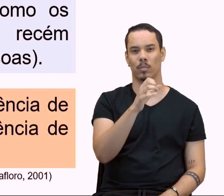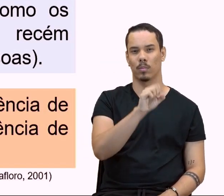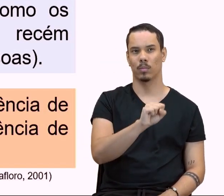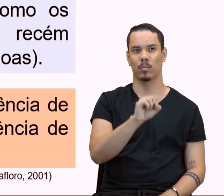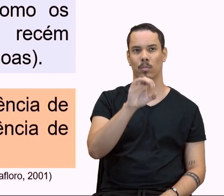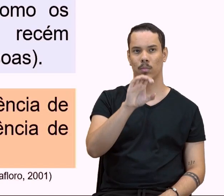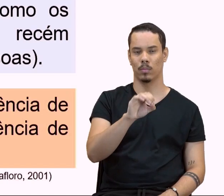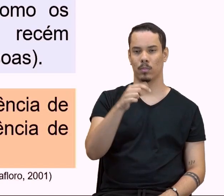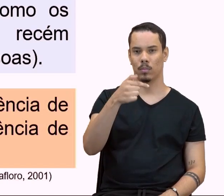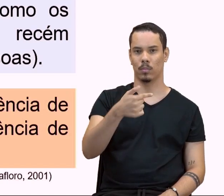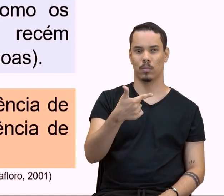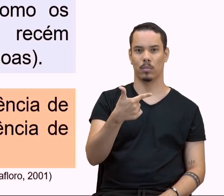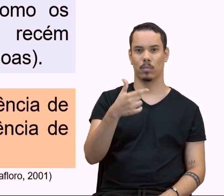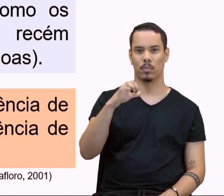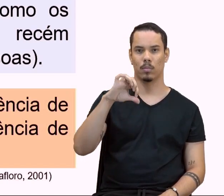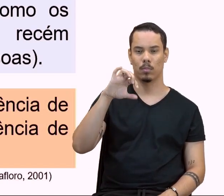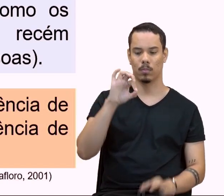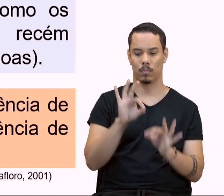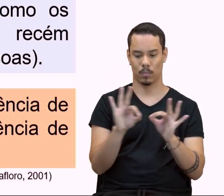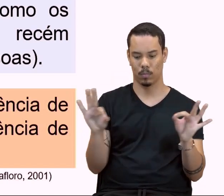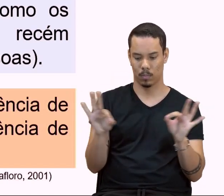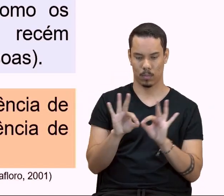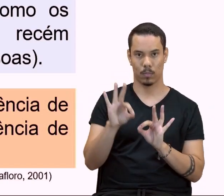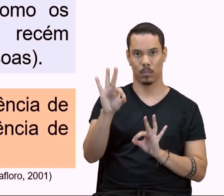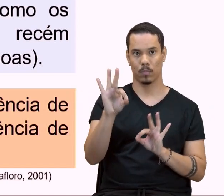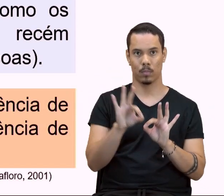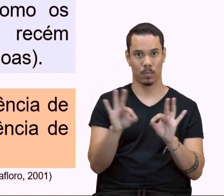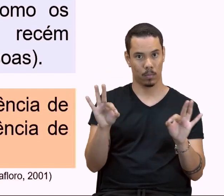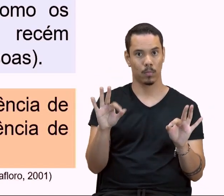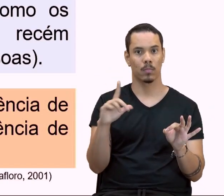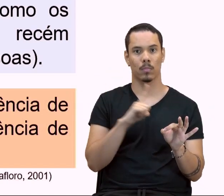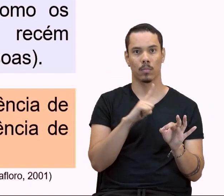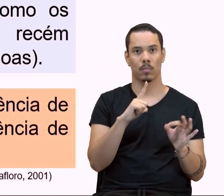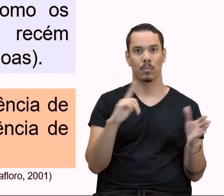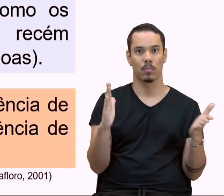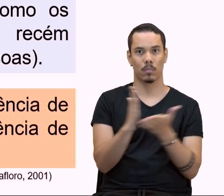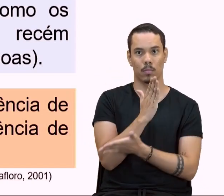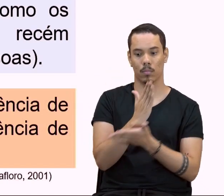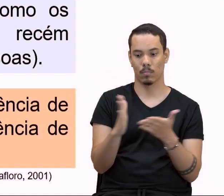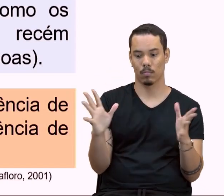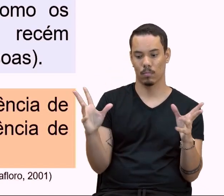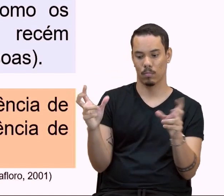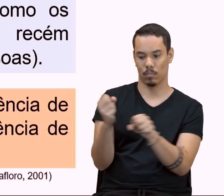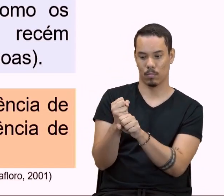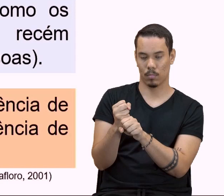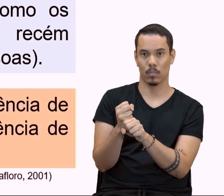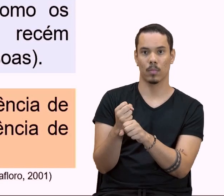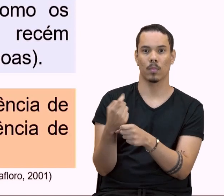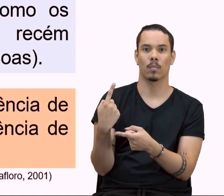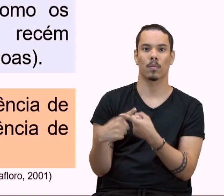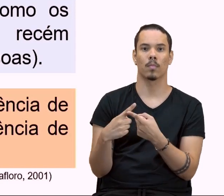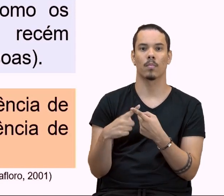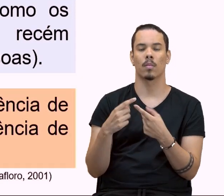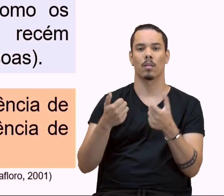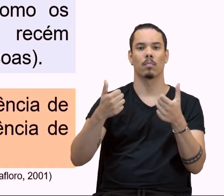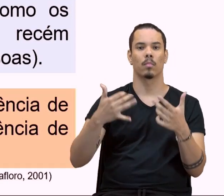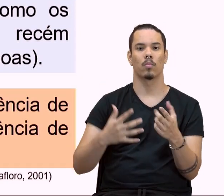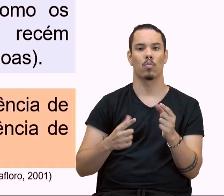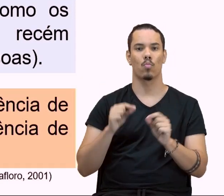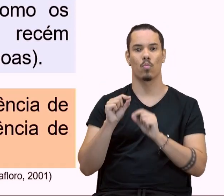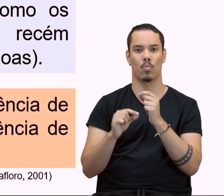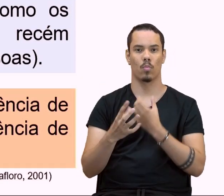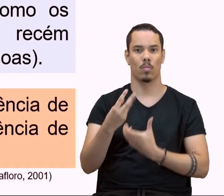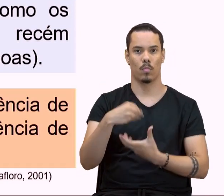4.807.290 hectares. Uma área em fase de regulamentação e 2 interditadas em função de vestígios indicando a presença de